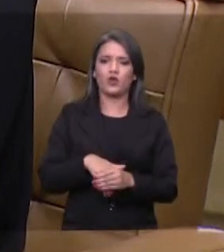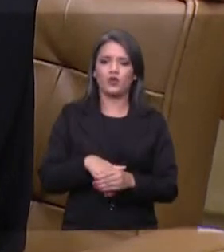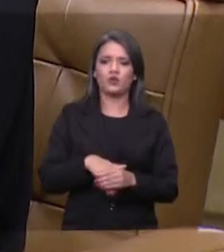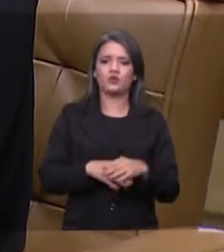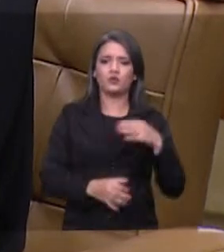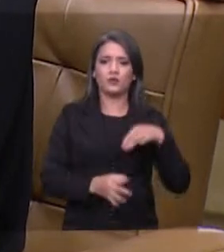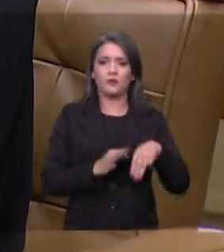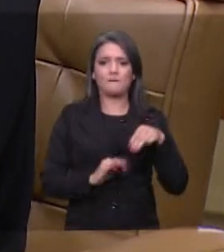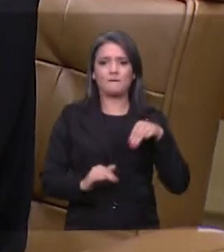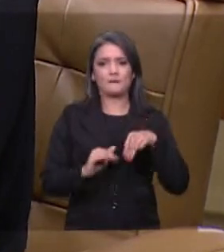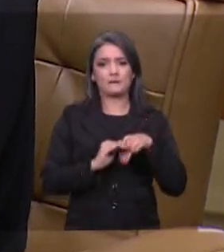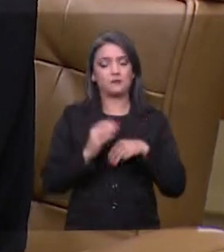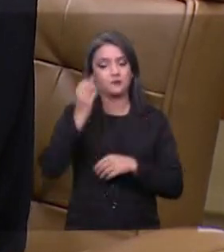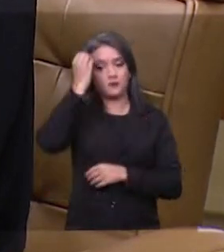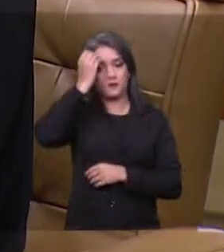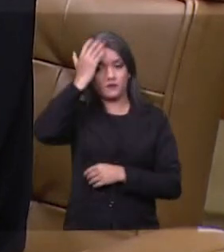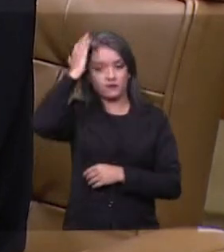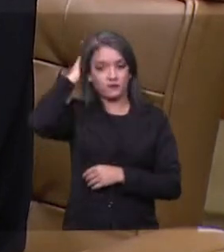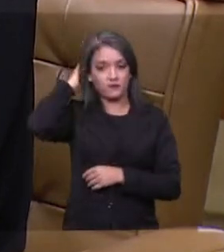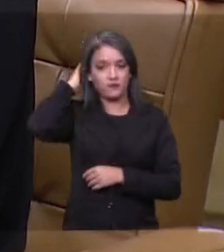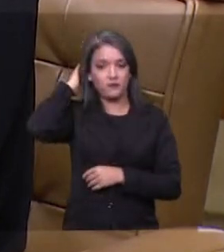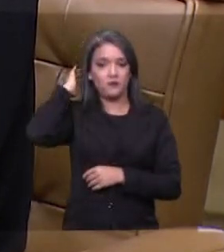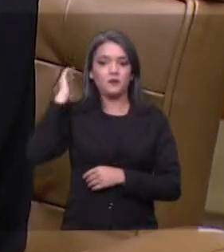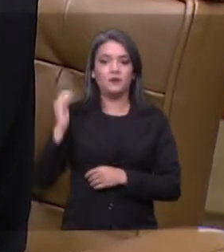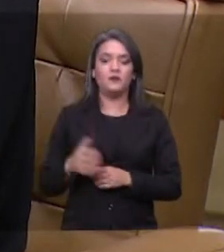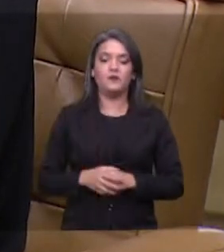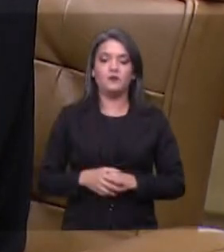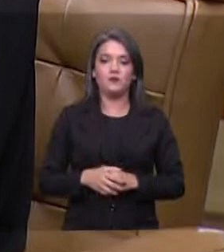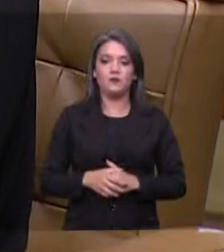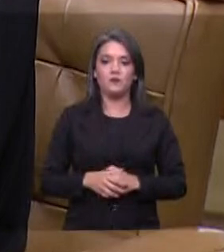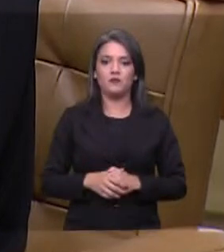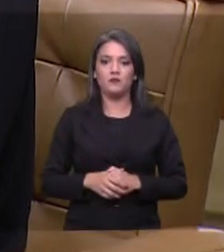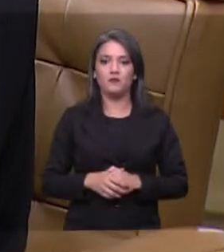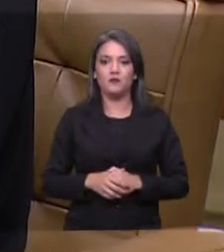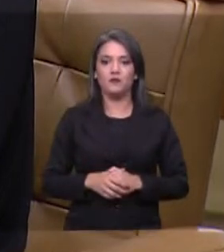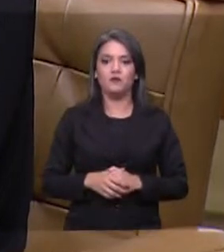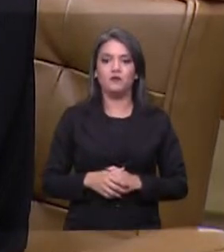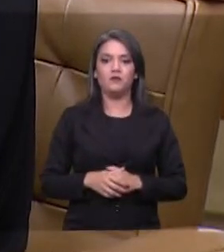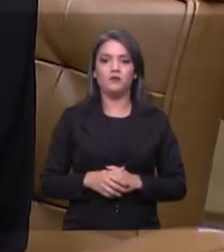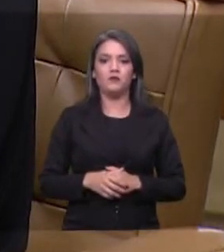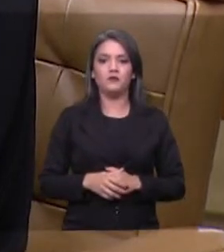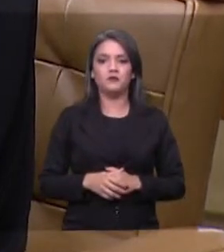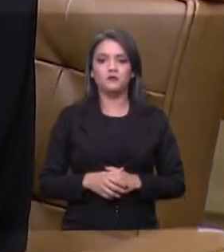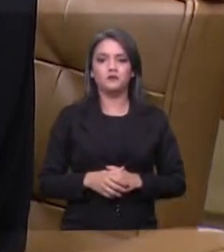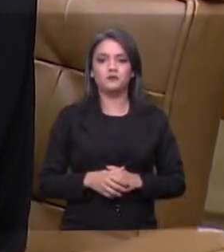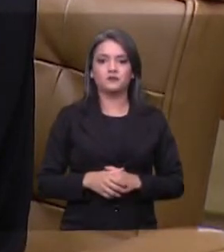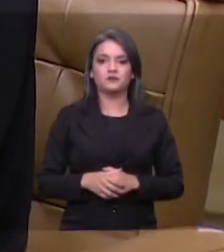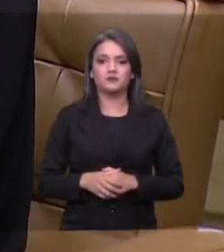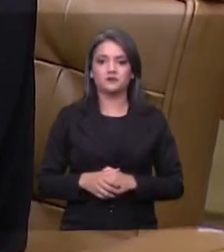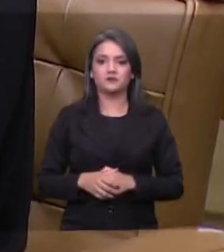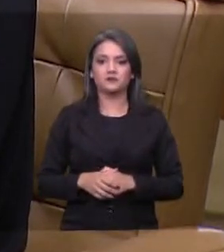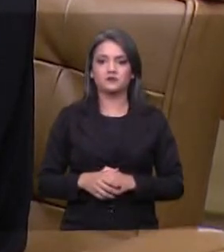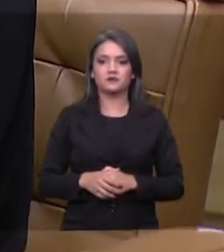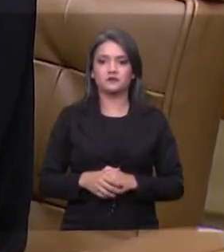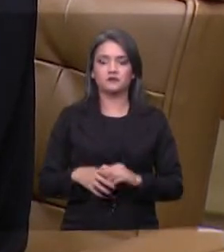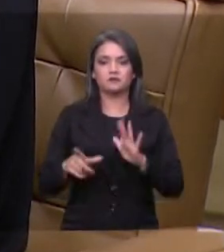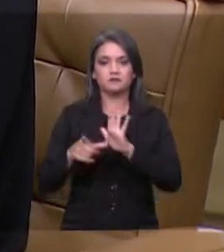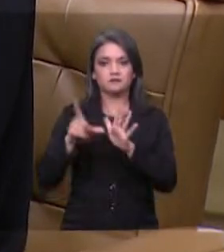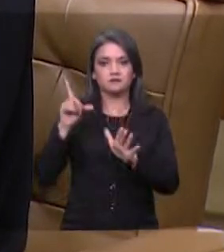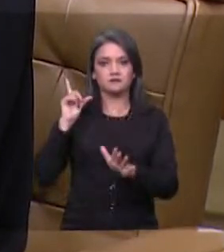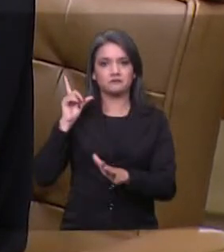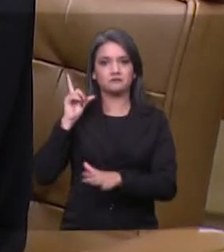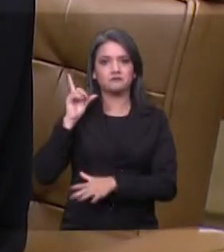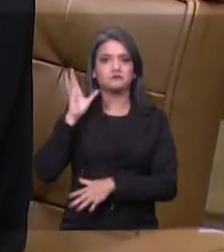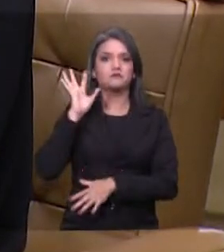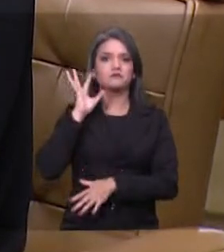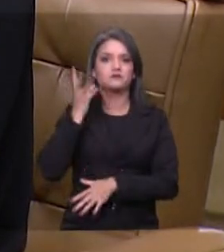ministro Luiz Fux, relator, que era anteriormente proposto pelo eminente ministro Dias Toffoli,